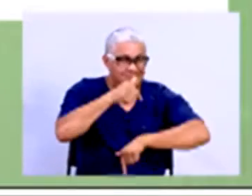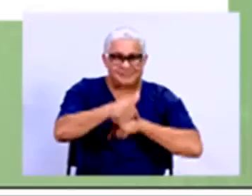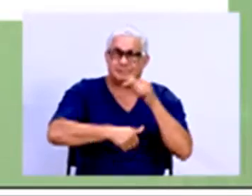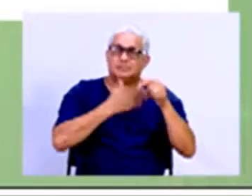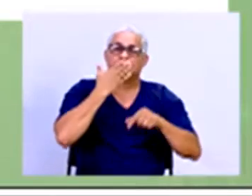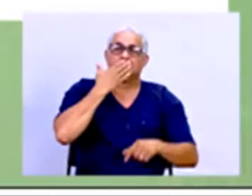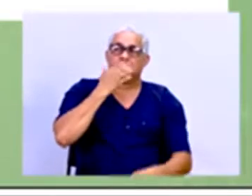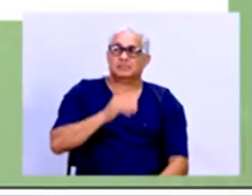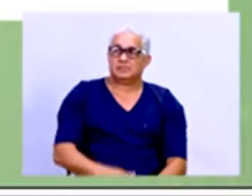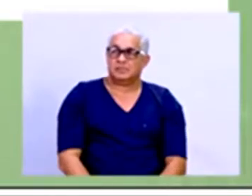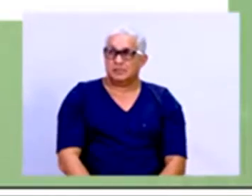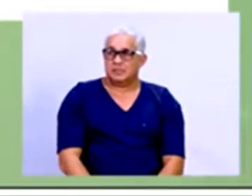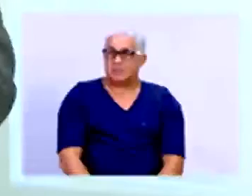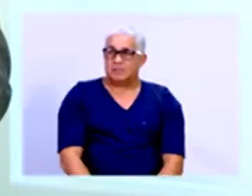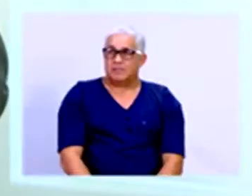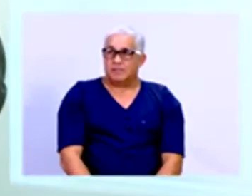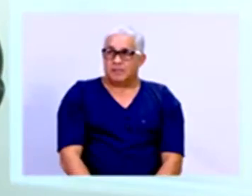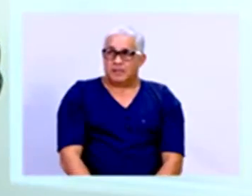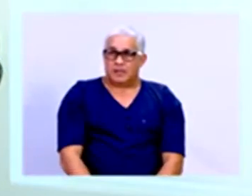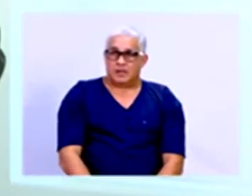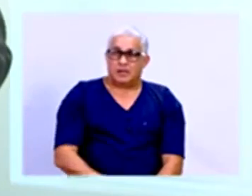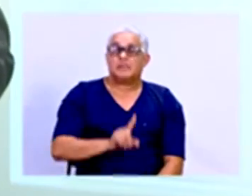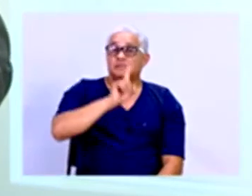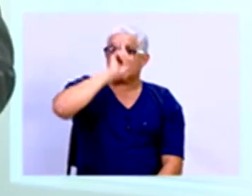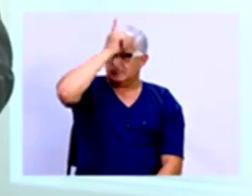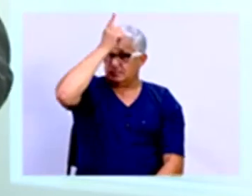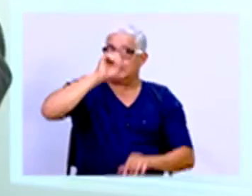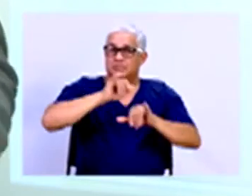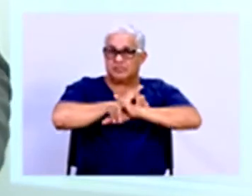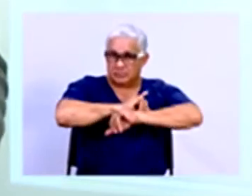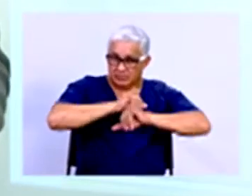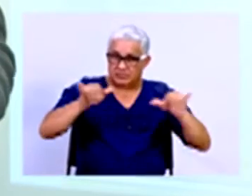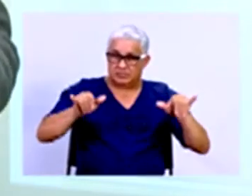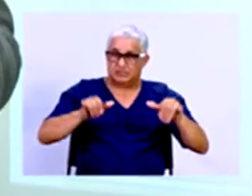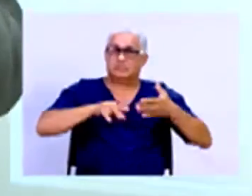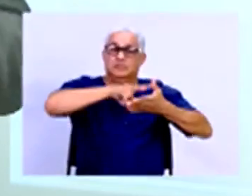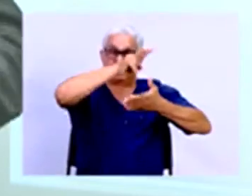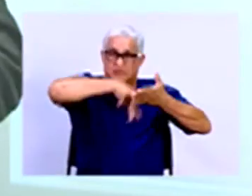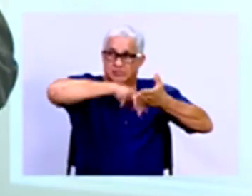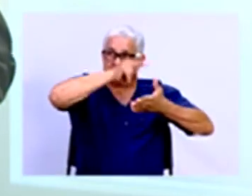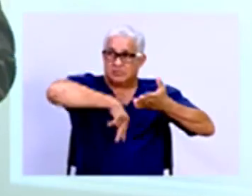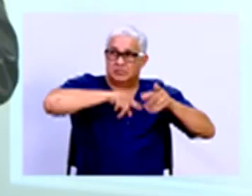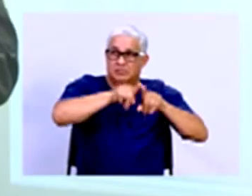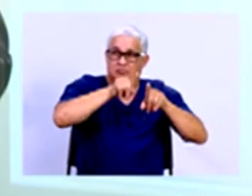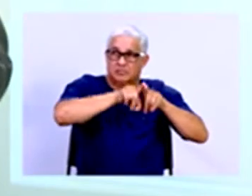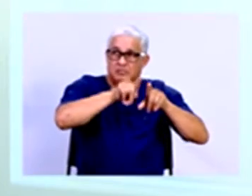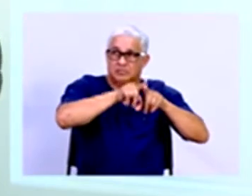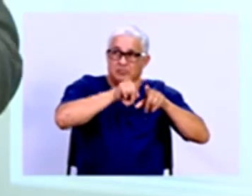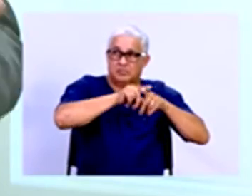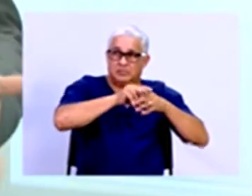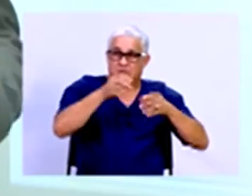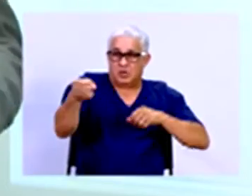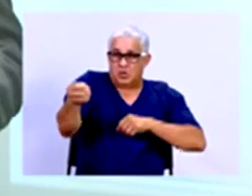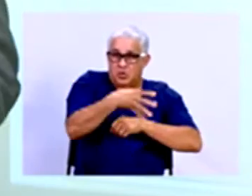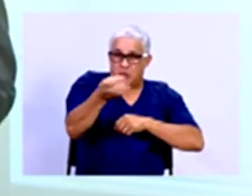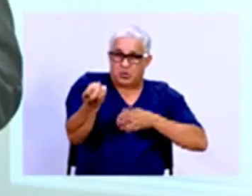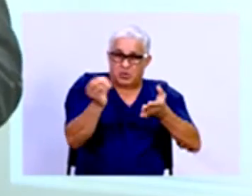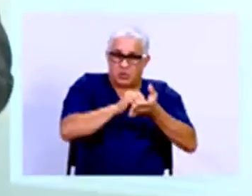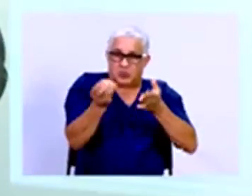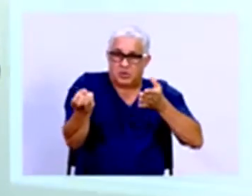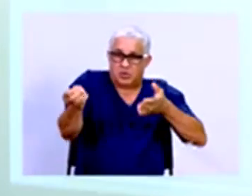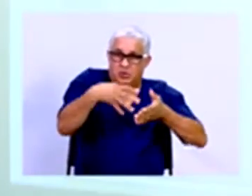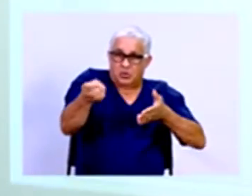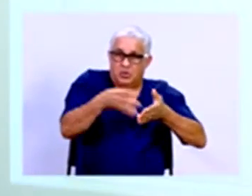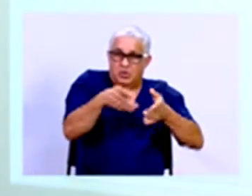de CRUD, né? Onde a gente cria as informações, lê as informações, atualiza, deleta, enfim. Você trata todas